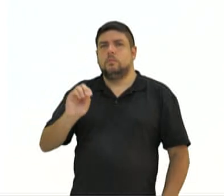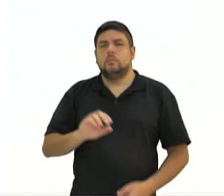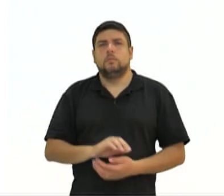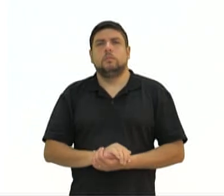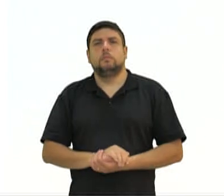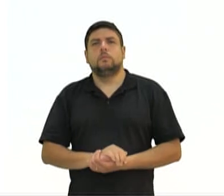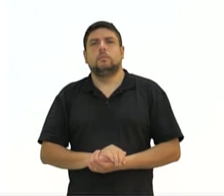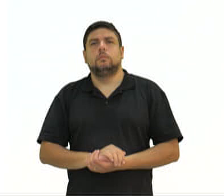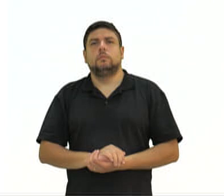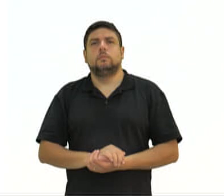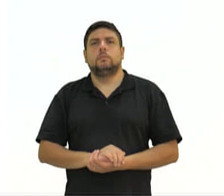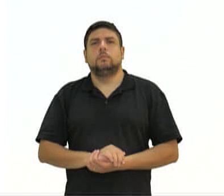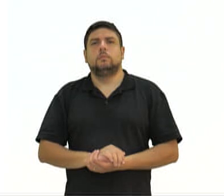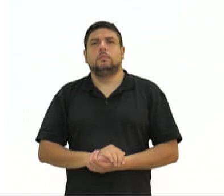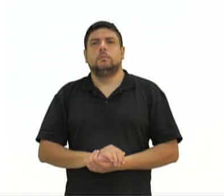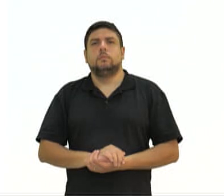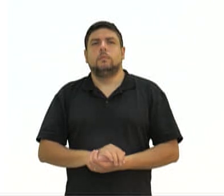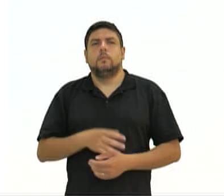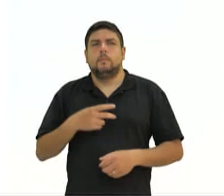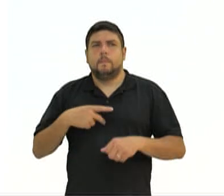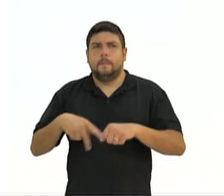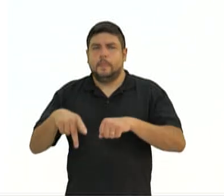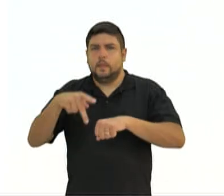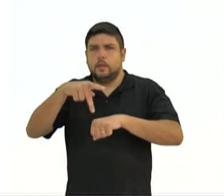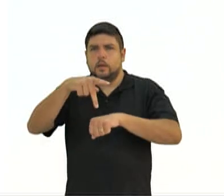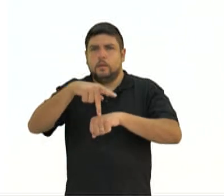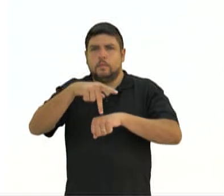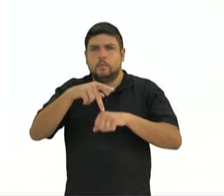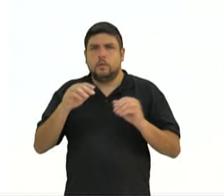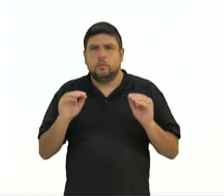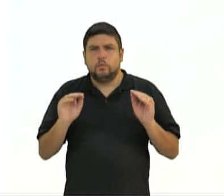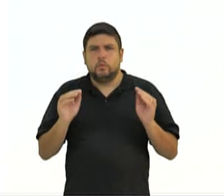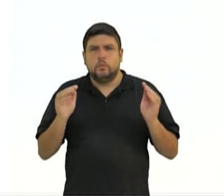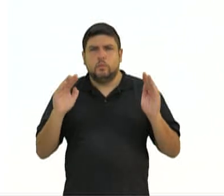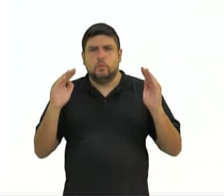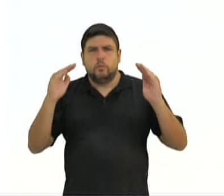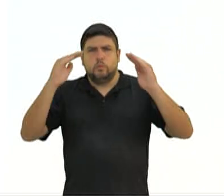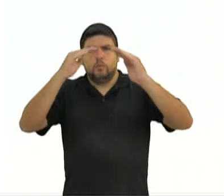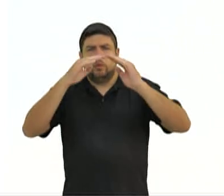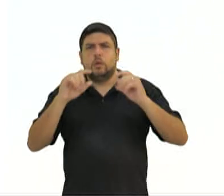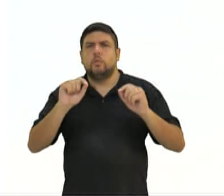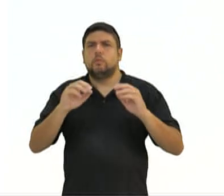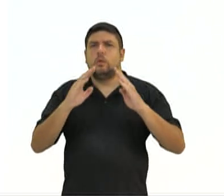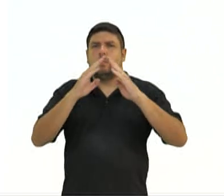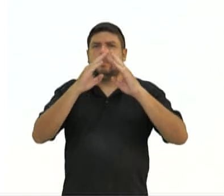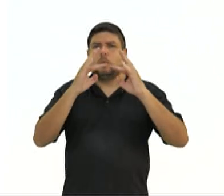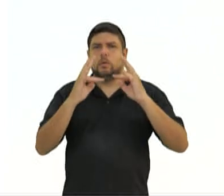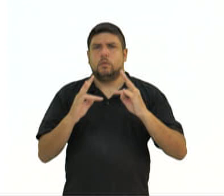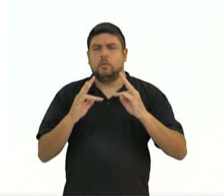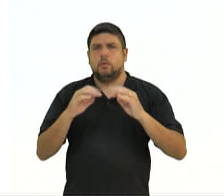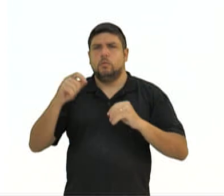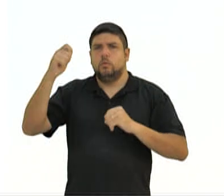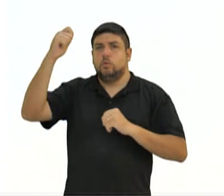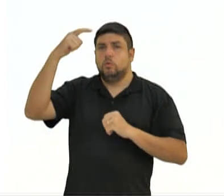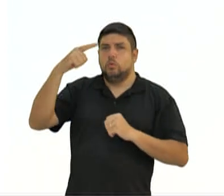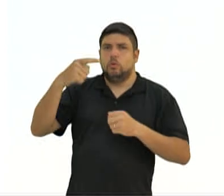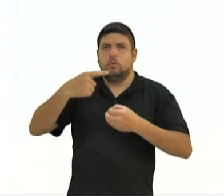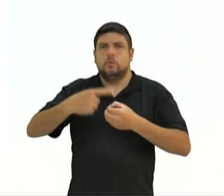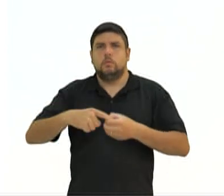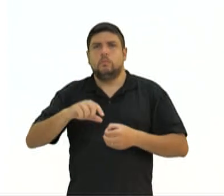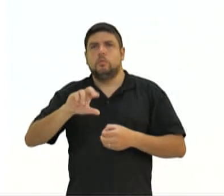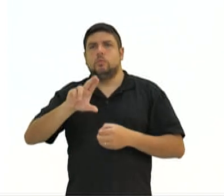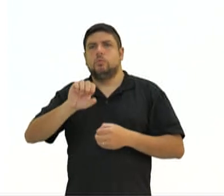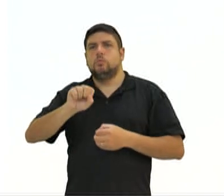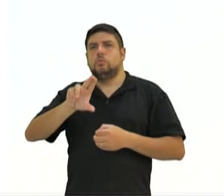As pedras geométricas, que esse aqui é o Templo do Sol, Quioricancha, fica em Cusco,